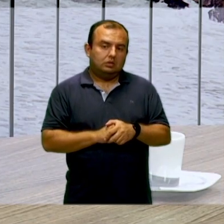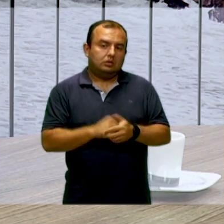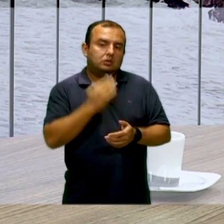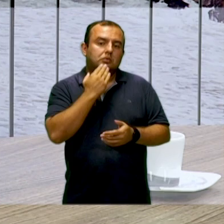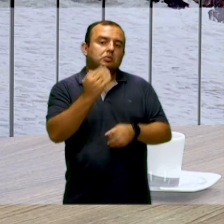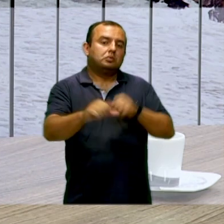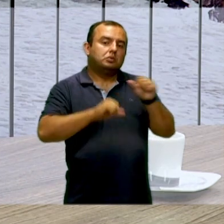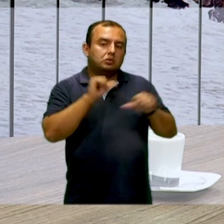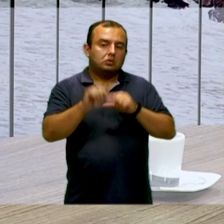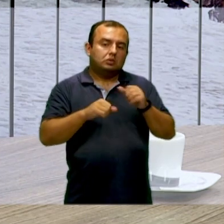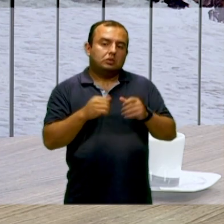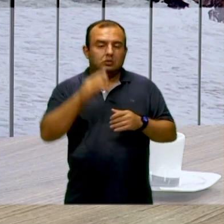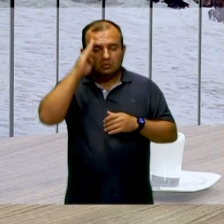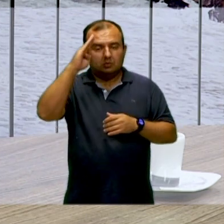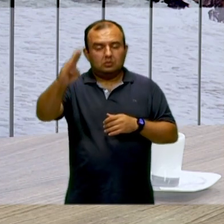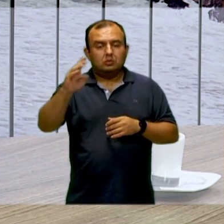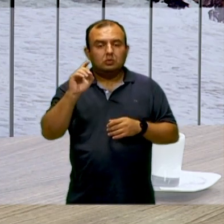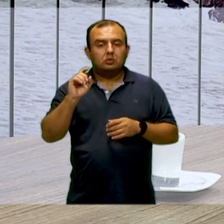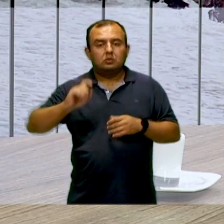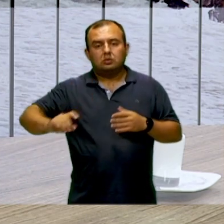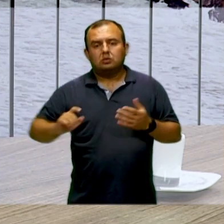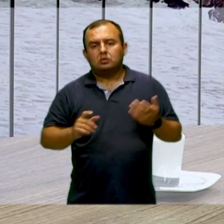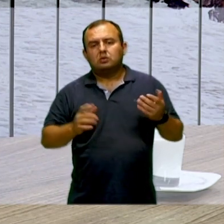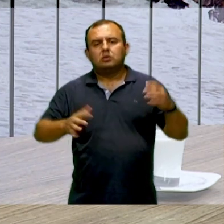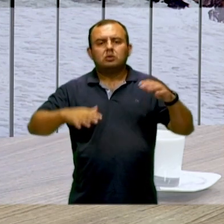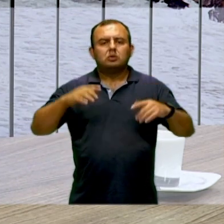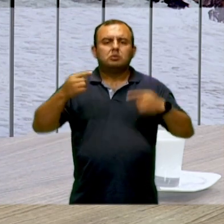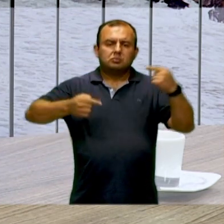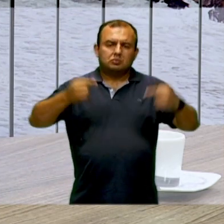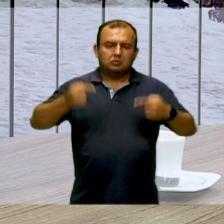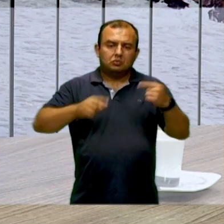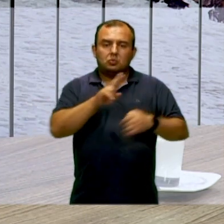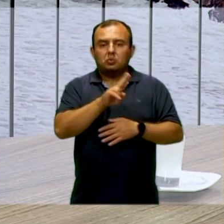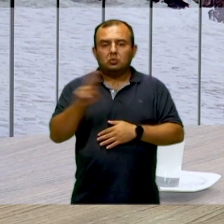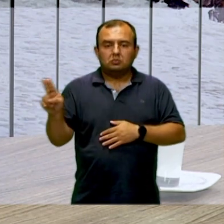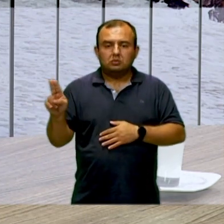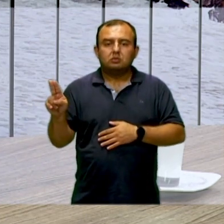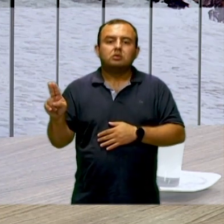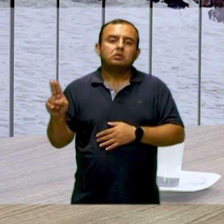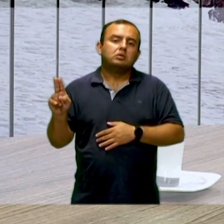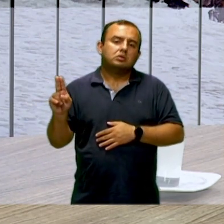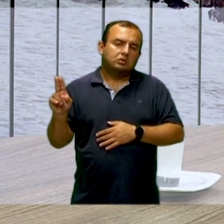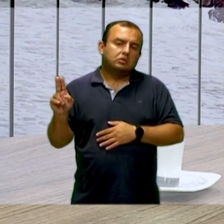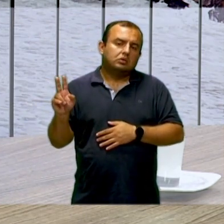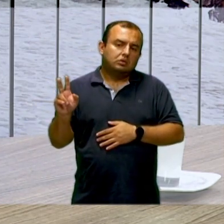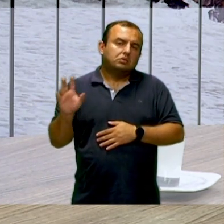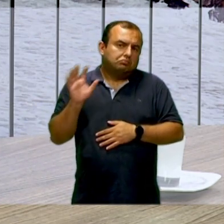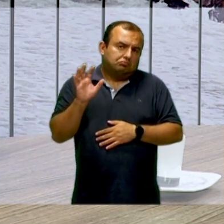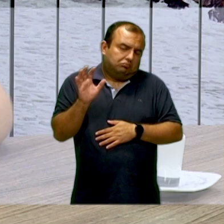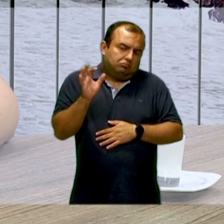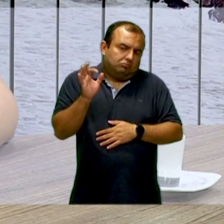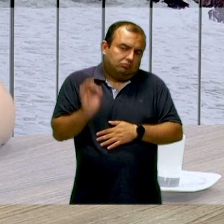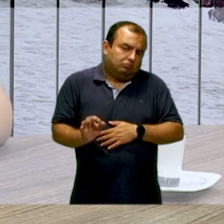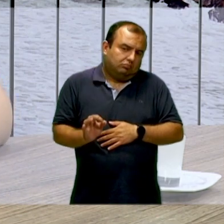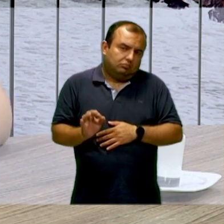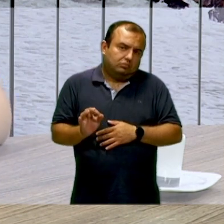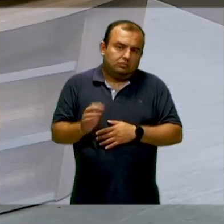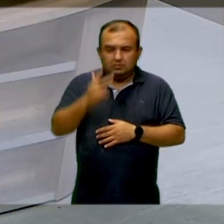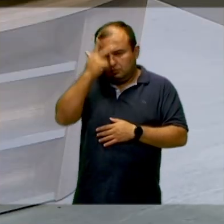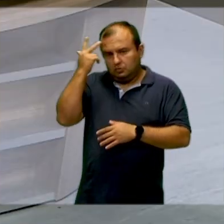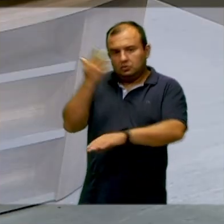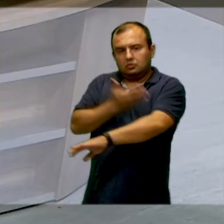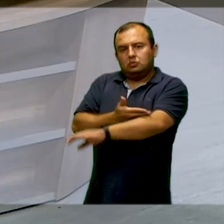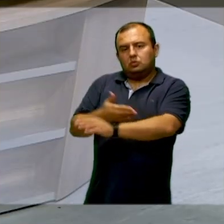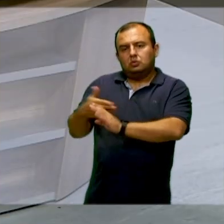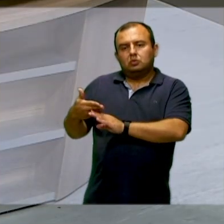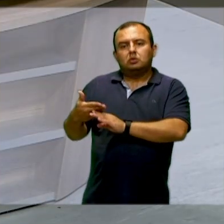de modificação, o principal, que gerou mais polêmica, foi o nome. E até faz um certo sentido, né? As pessoas estavam